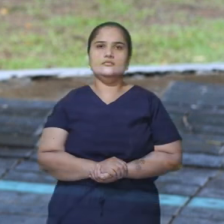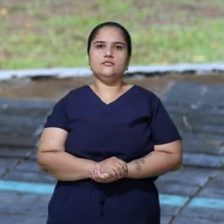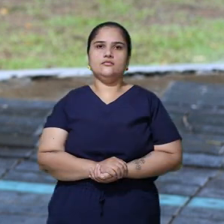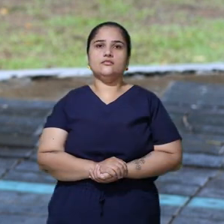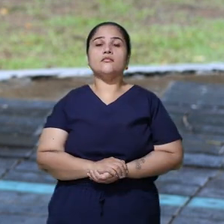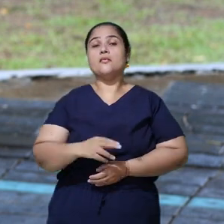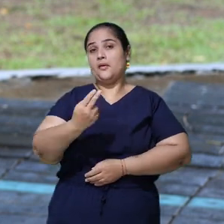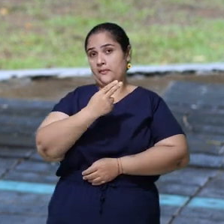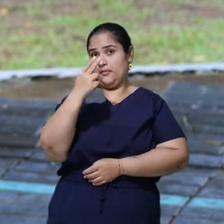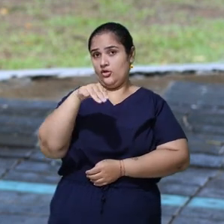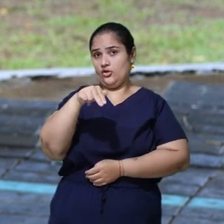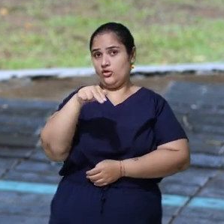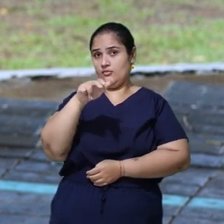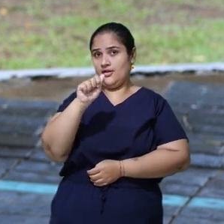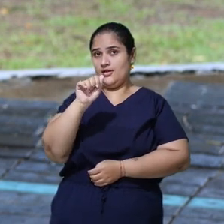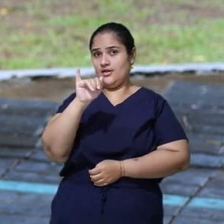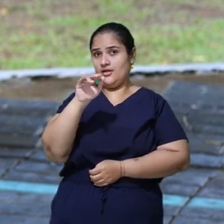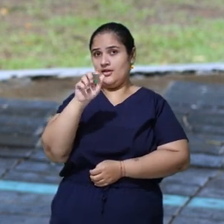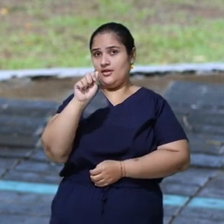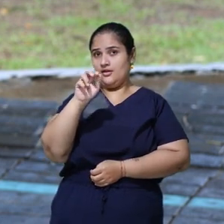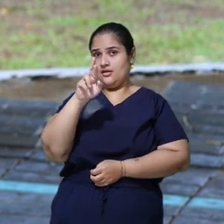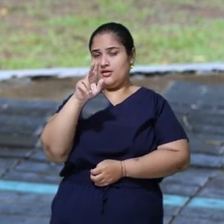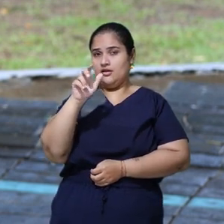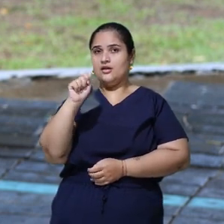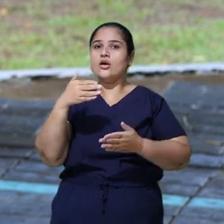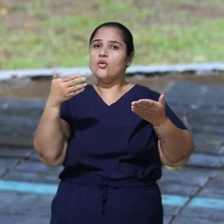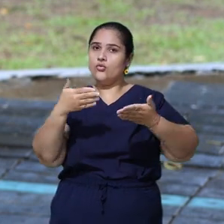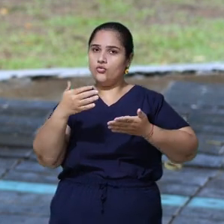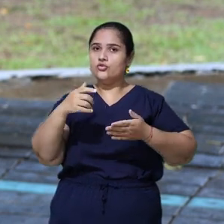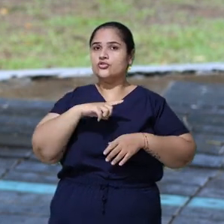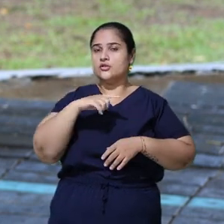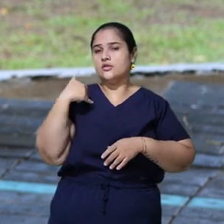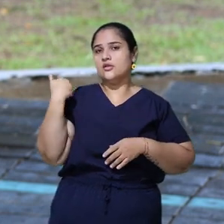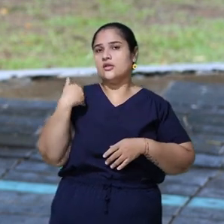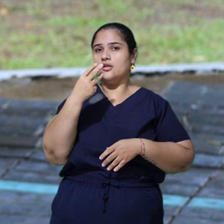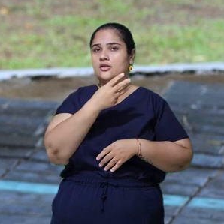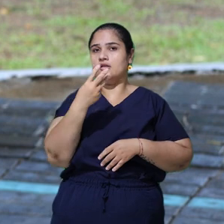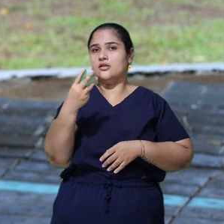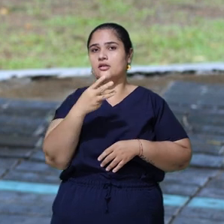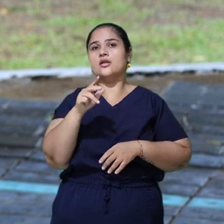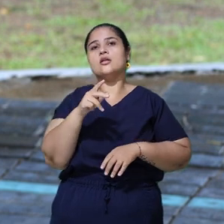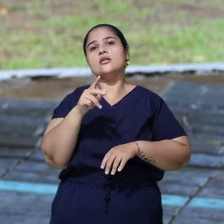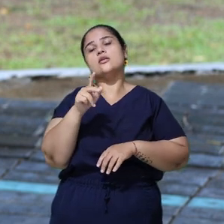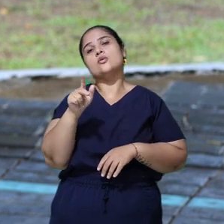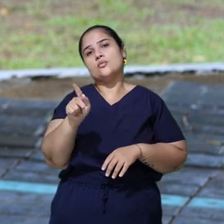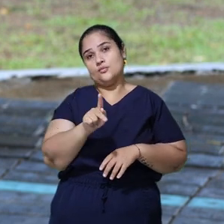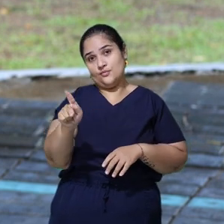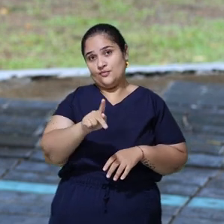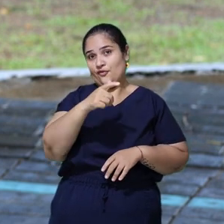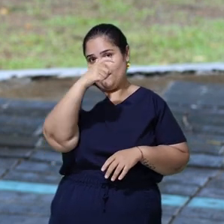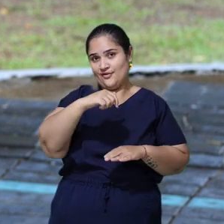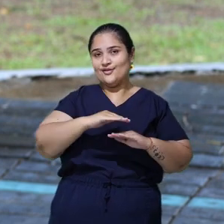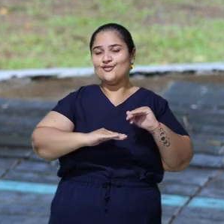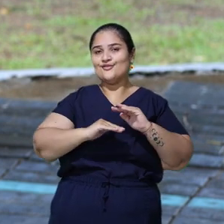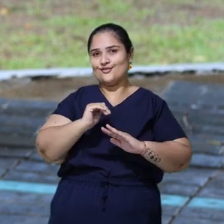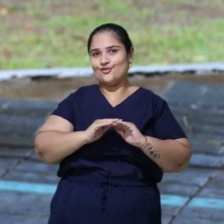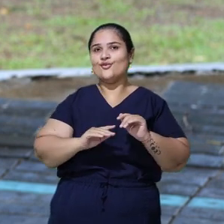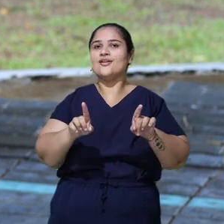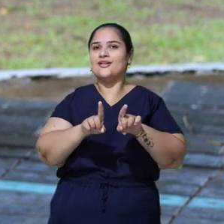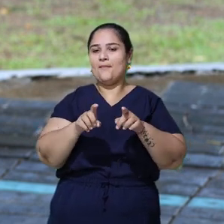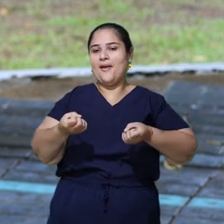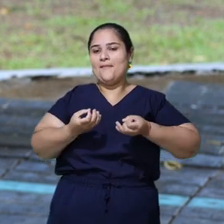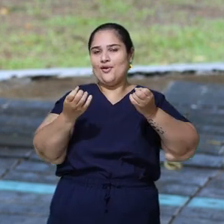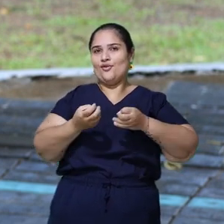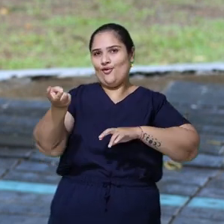O meu nome é Nayara Pinheiro. Hoje eu tenho 33 anos, sou professora, sou produtora